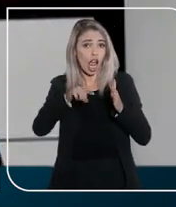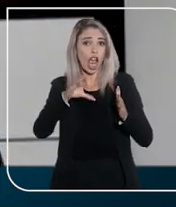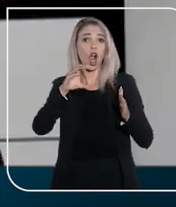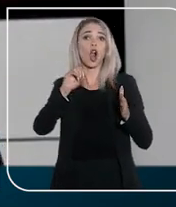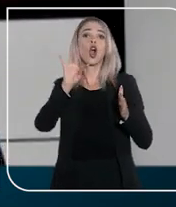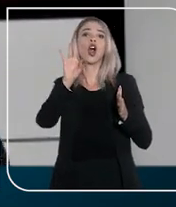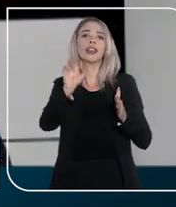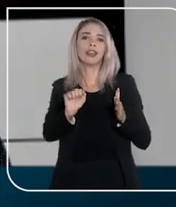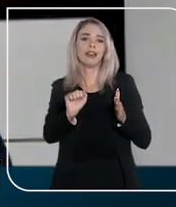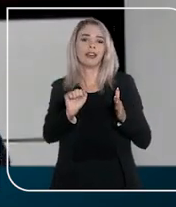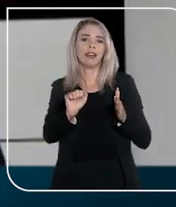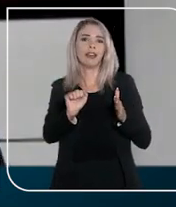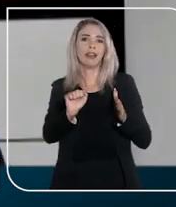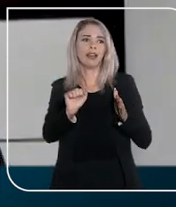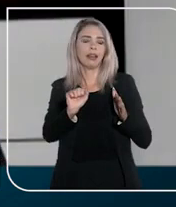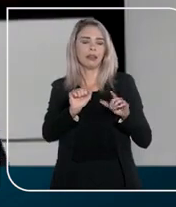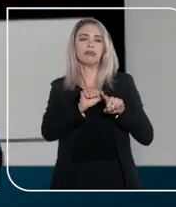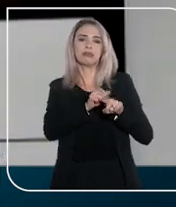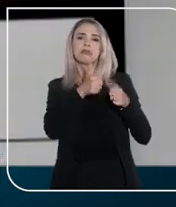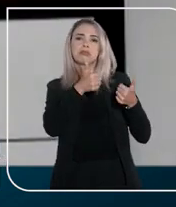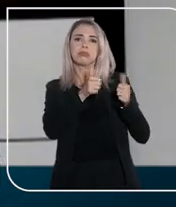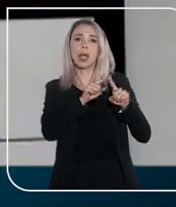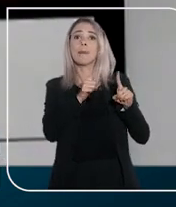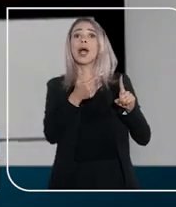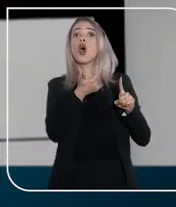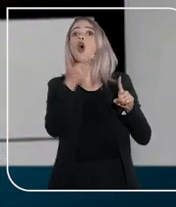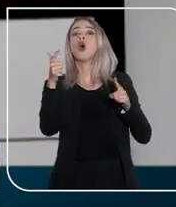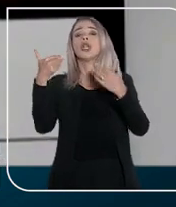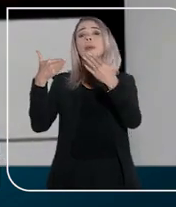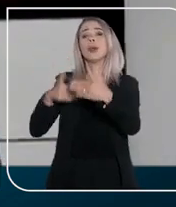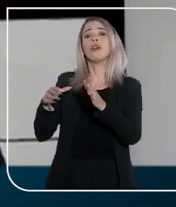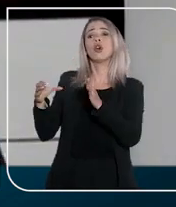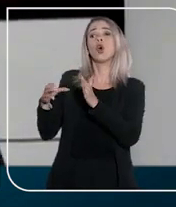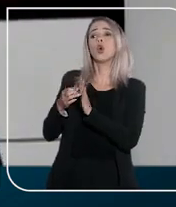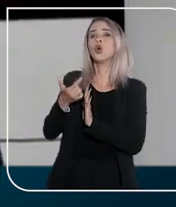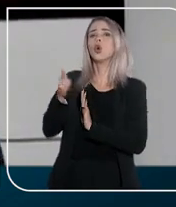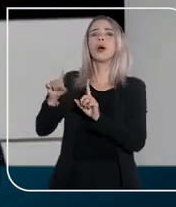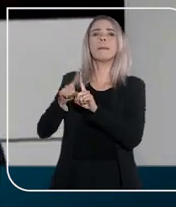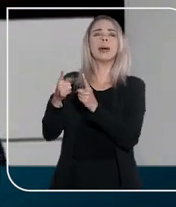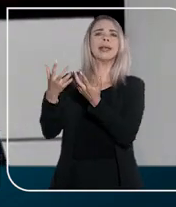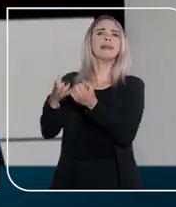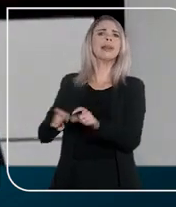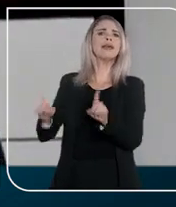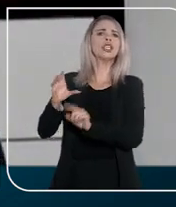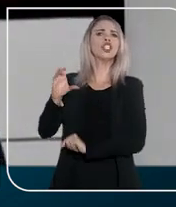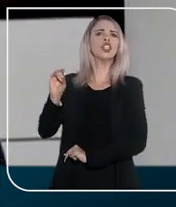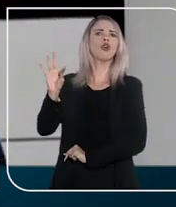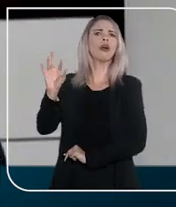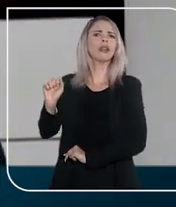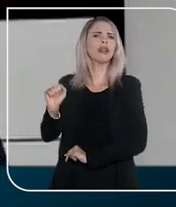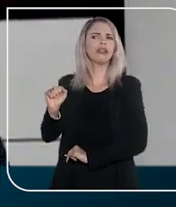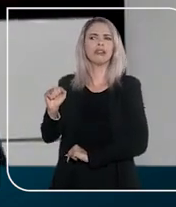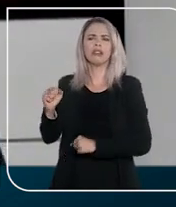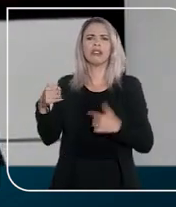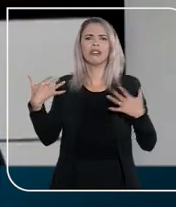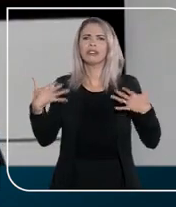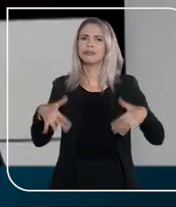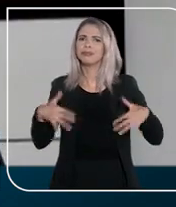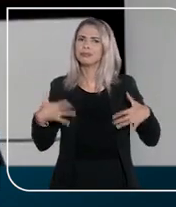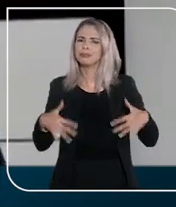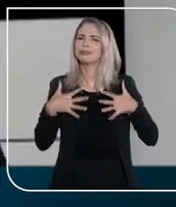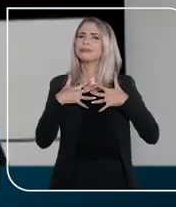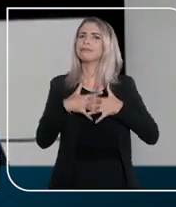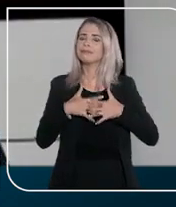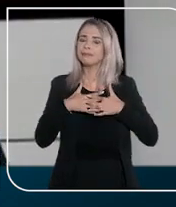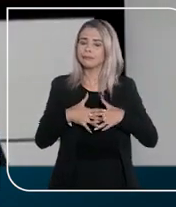cotista, e esse mesmo indivíduo faz um segundo concurso e não é considerado cotista. Então, nesses